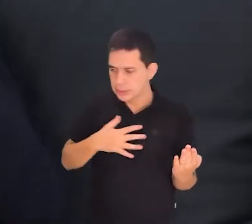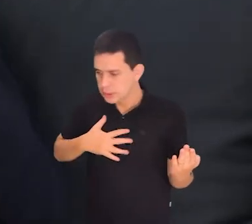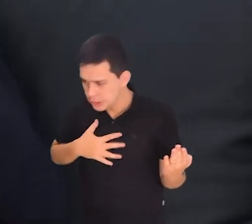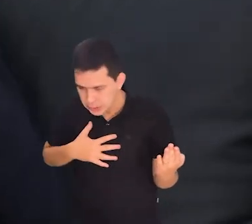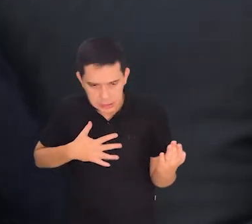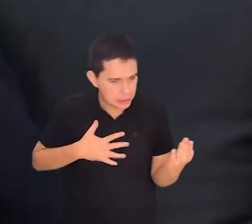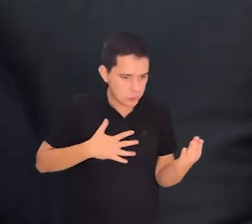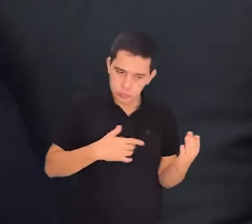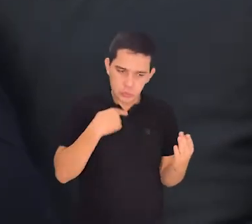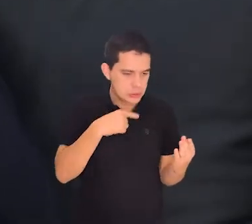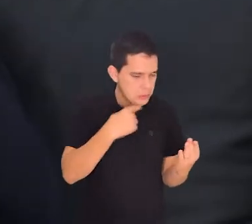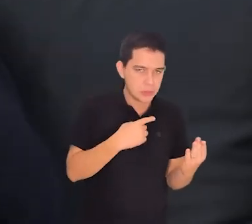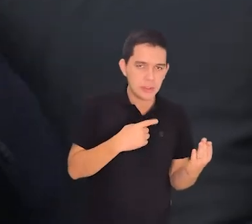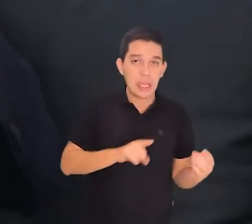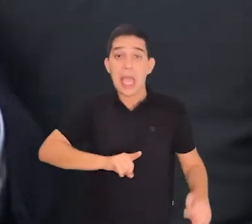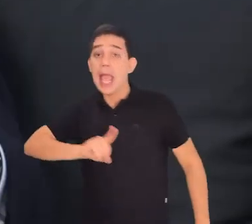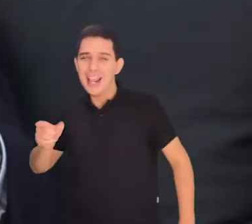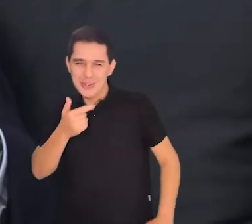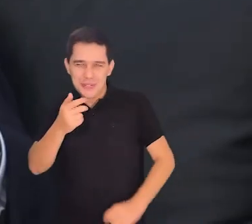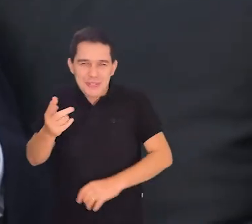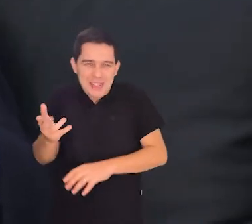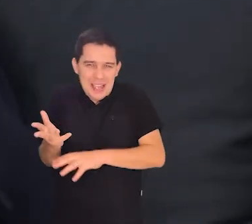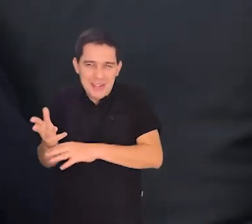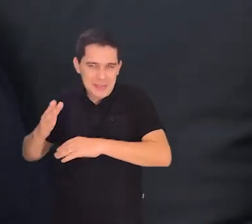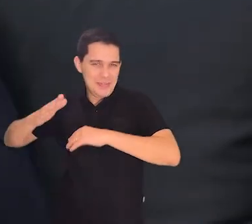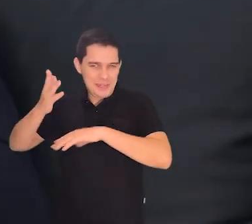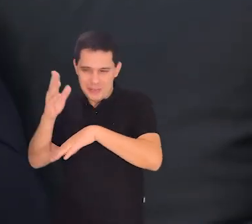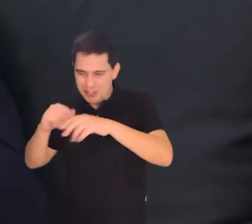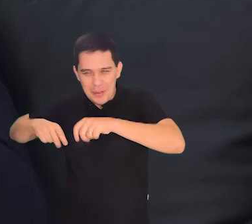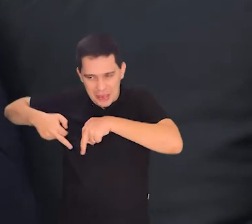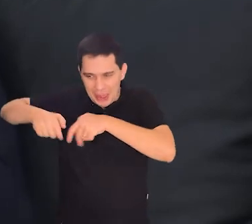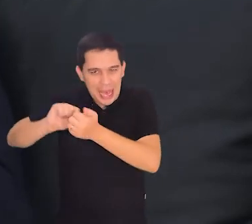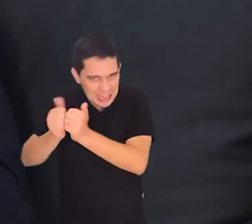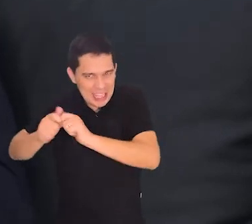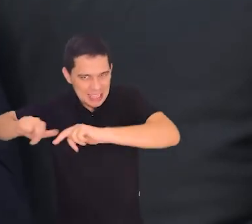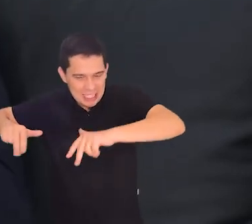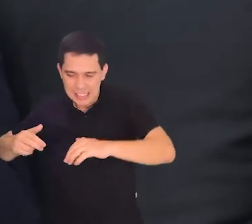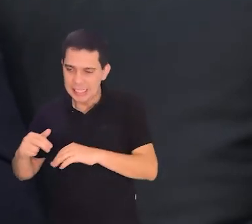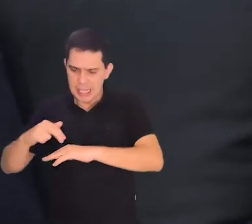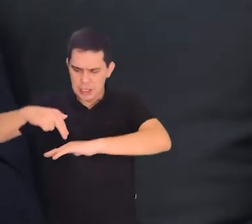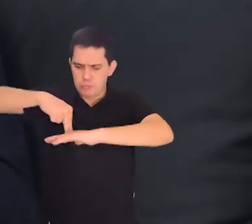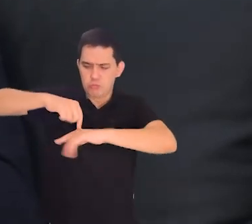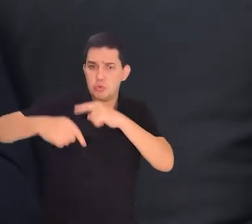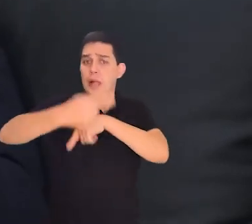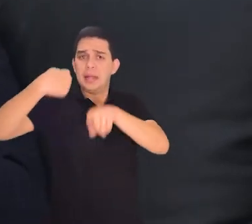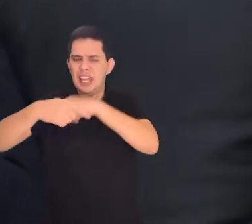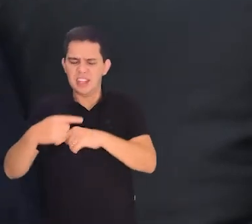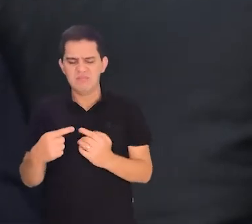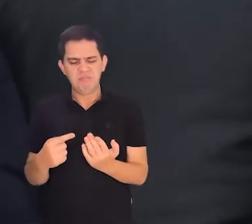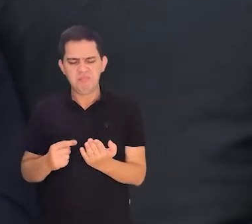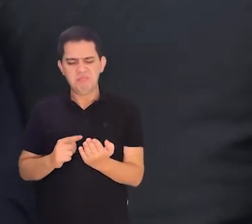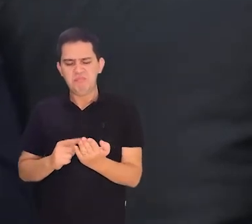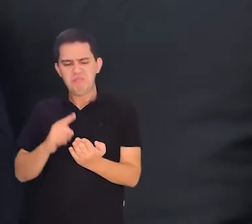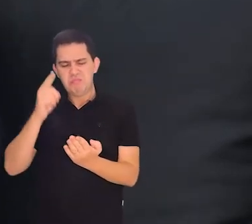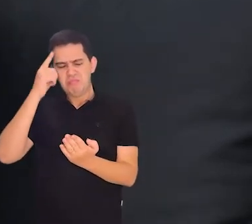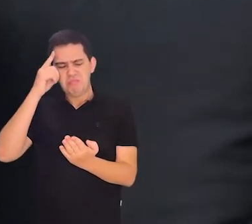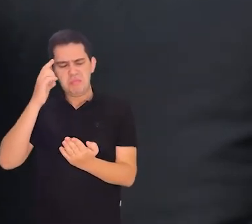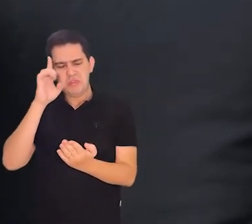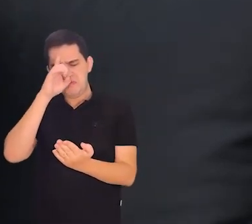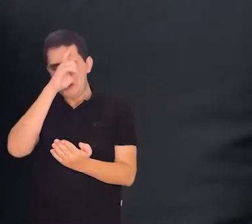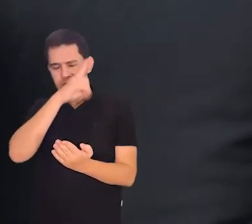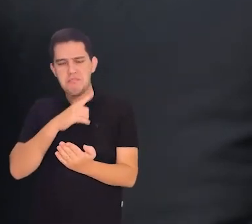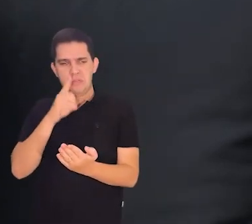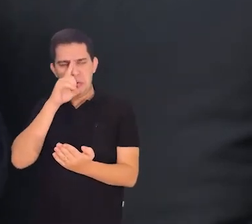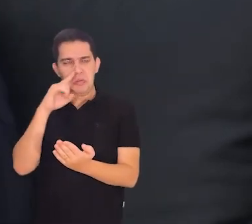que muda é o conhecimento e habilidade que a pessoa tem sobre algo. E isso vai aumentar a percepção do risco. Infelizmente,